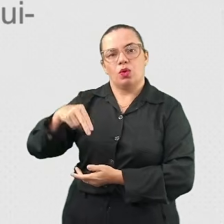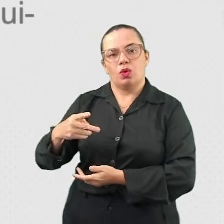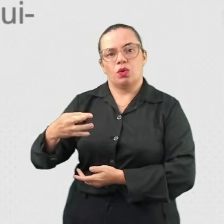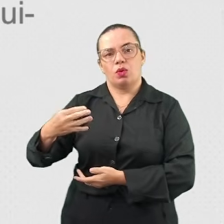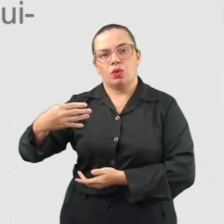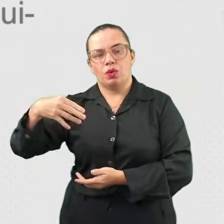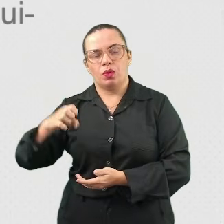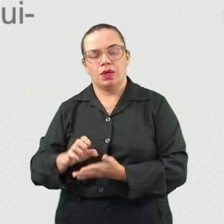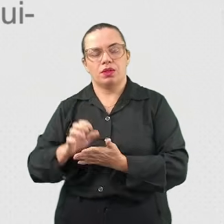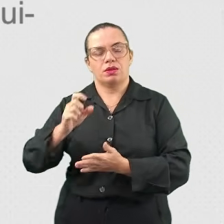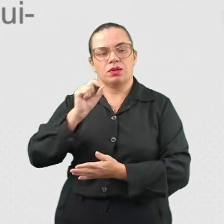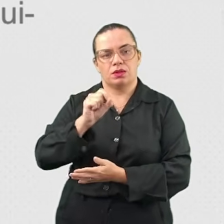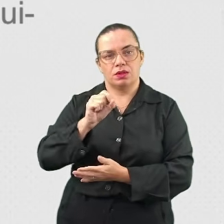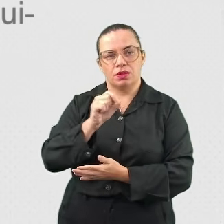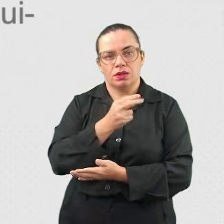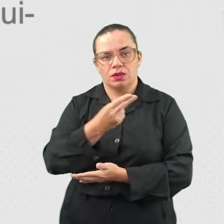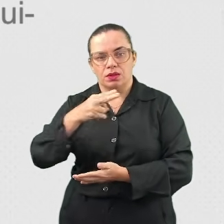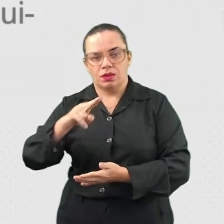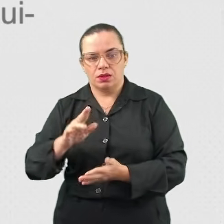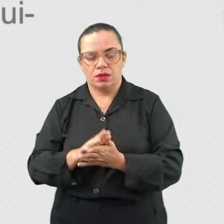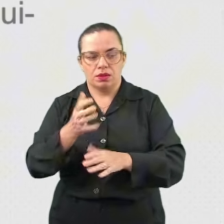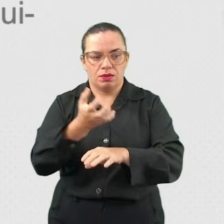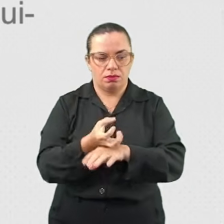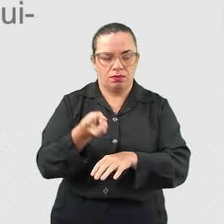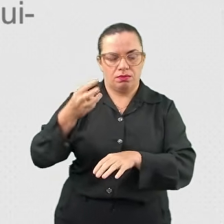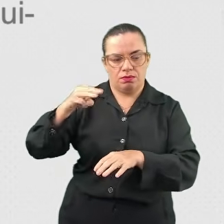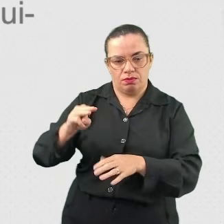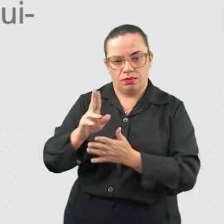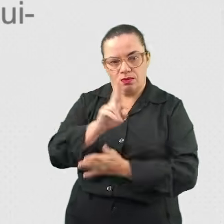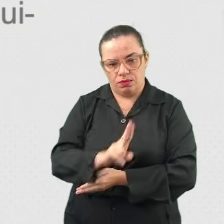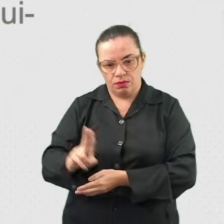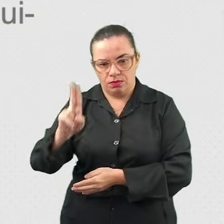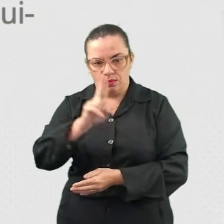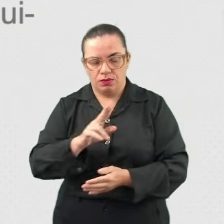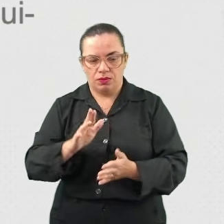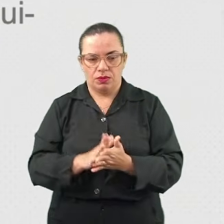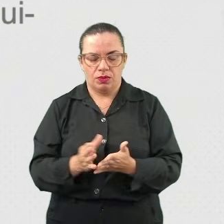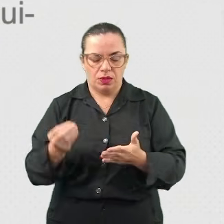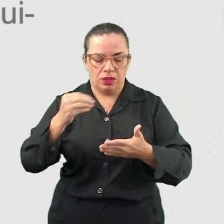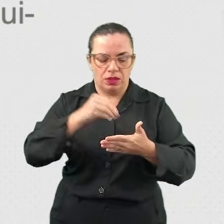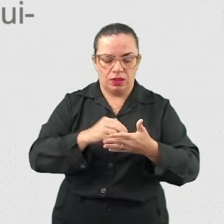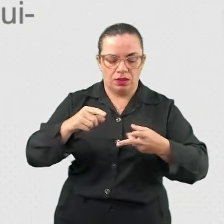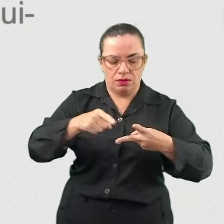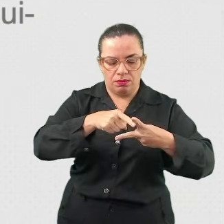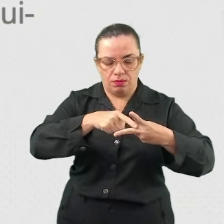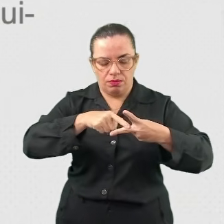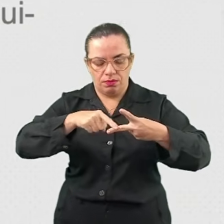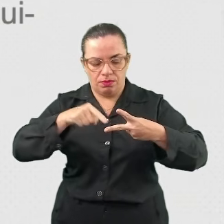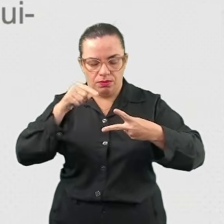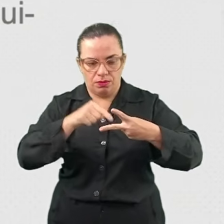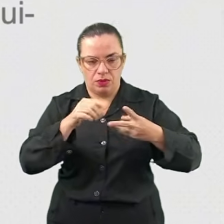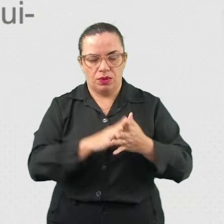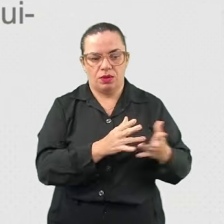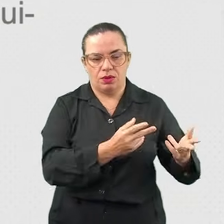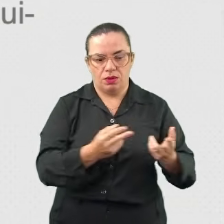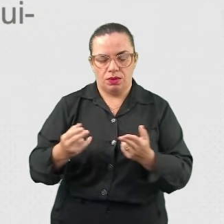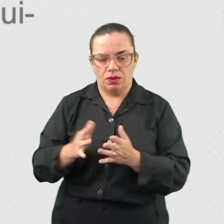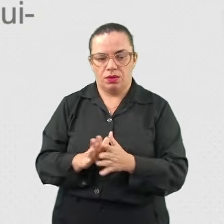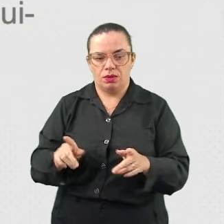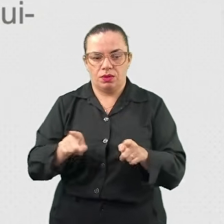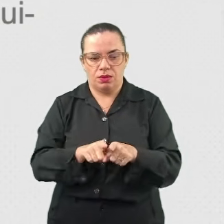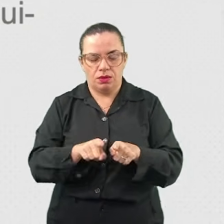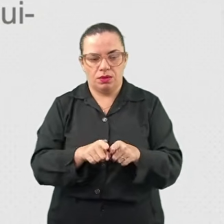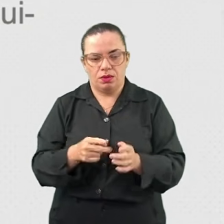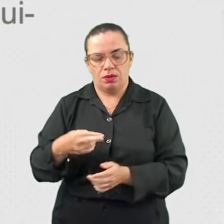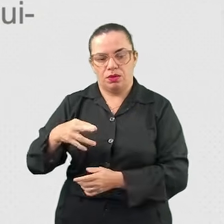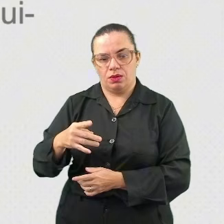e também possui os ângulos internos com a mesma medida. Quando ele é ao mesmo tempo equilátero e equiângulo, ele é chamado de polígono regular.